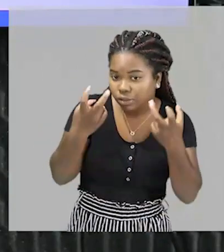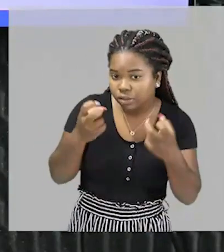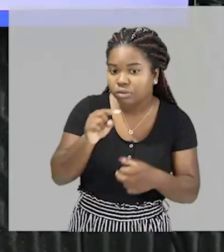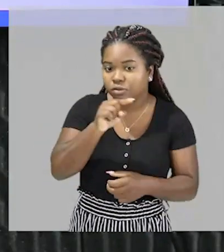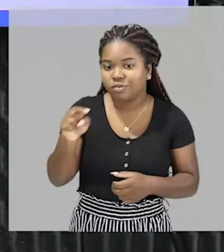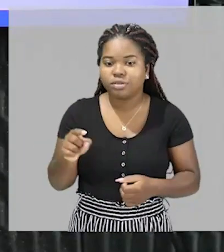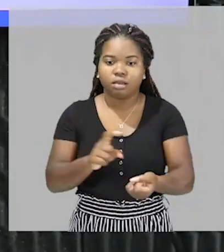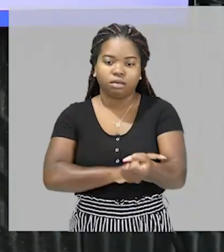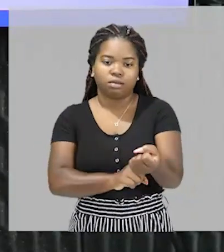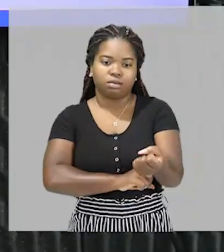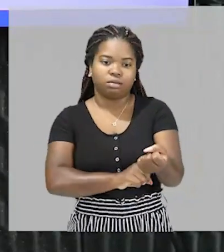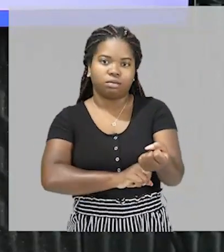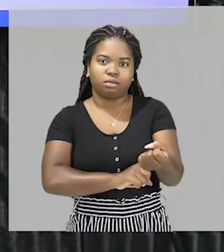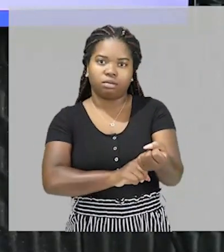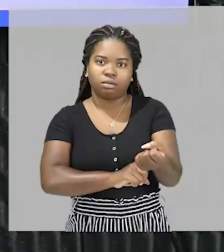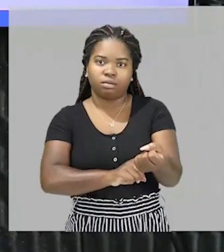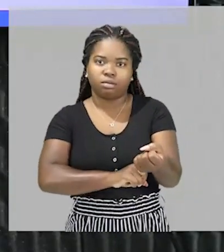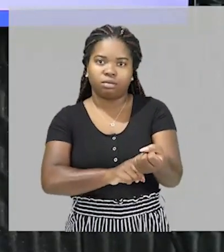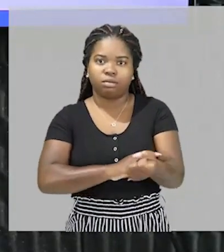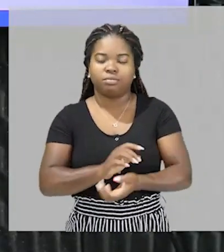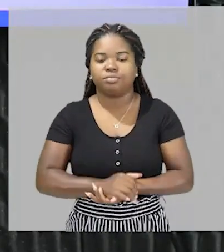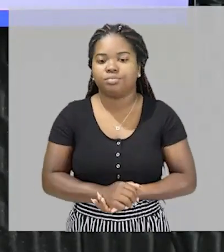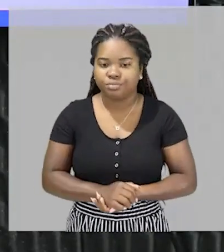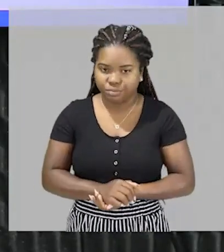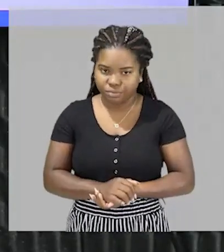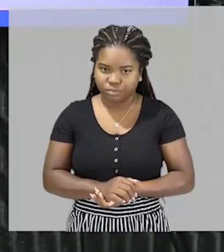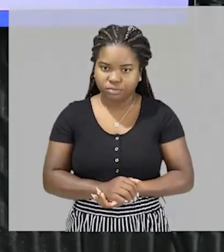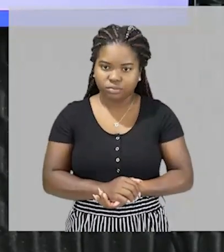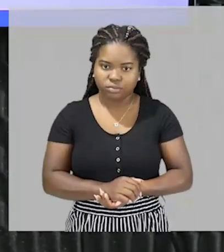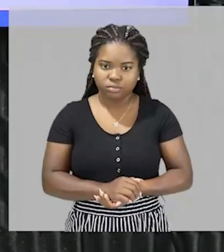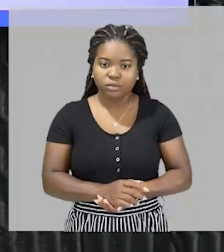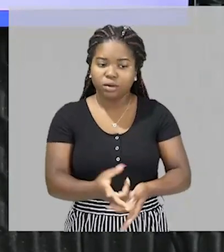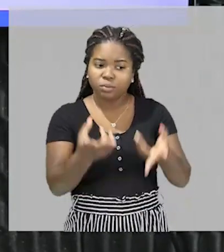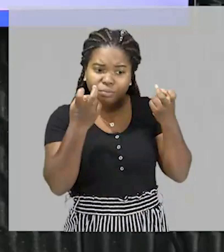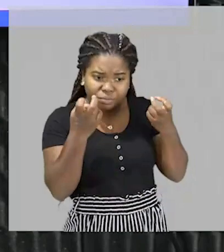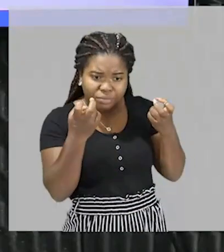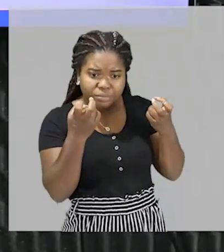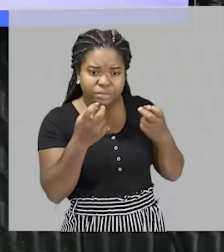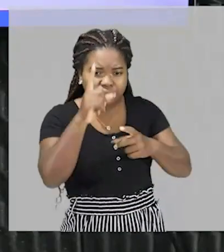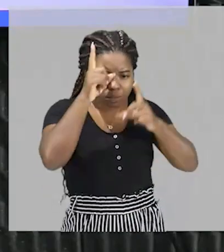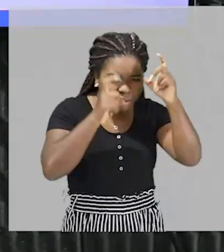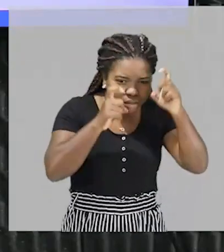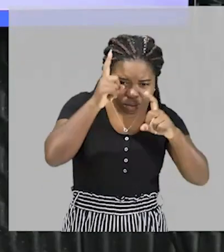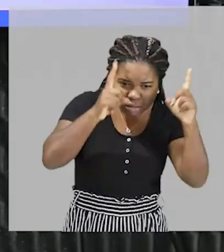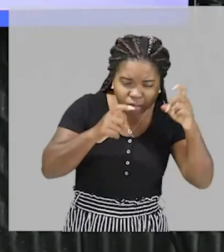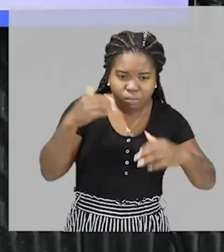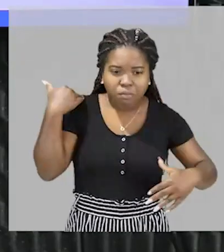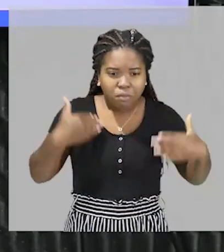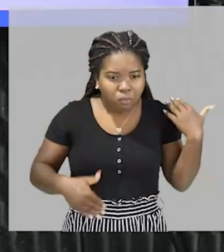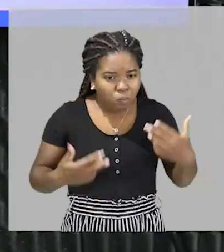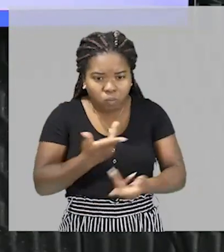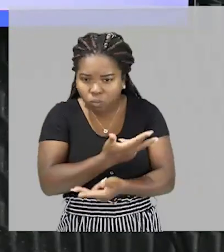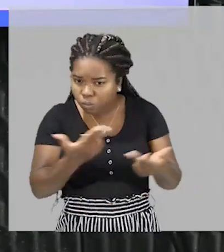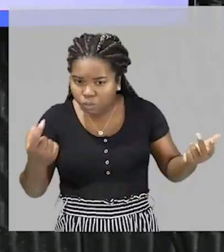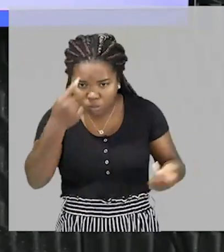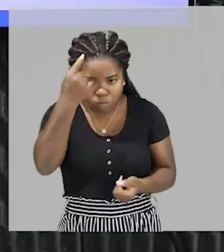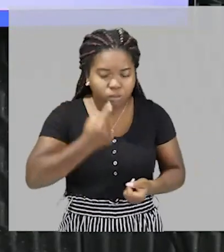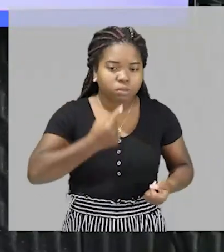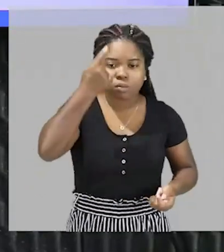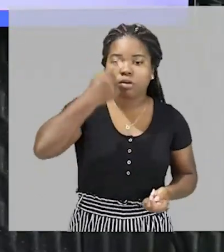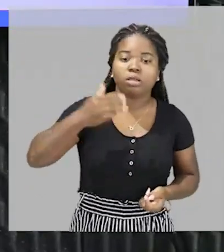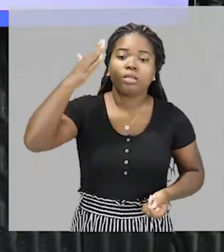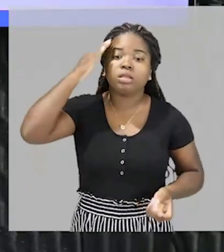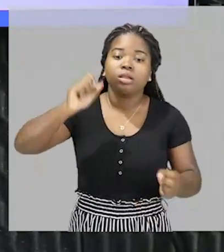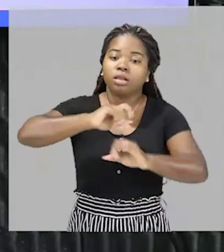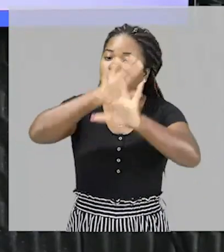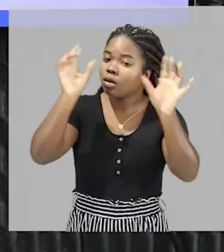nervoso. O que é semiótica? Eu analisar símbolos, gestos, comportamentos, imagens e entender